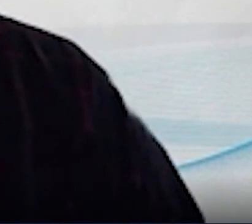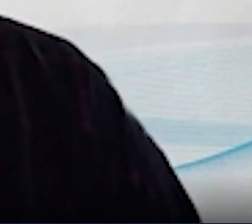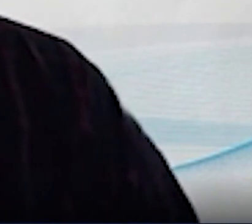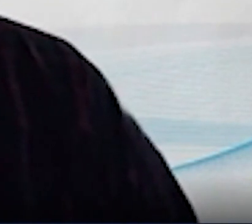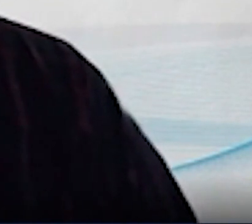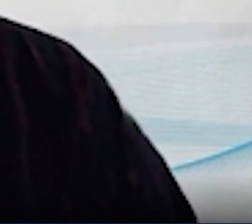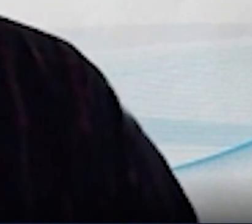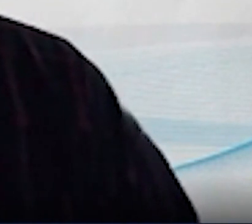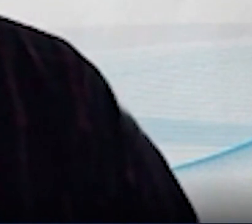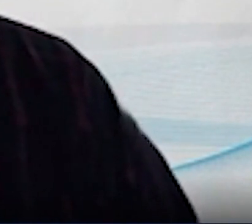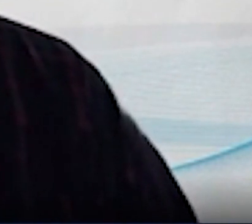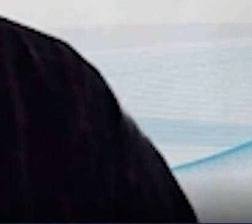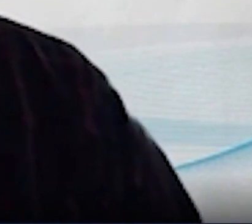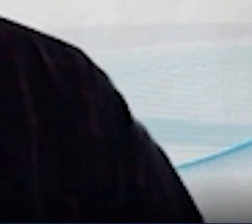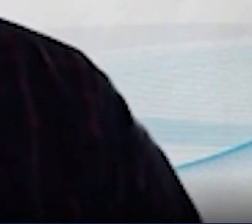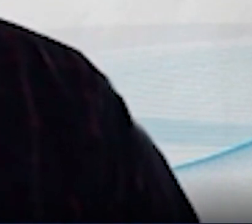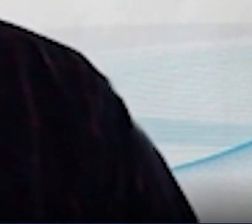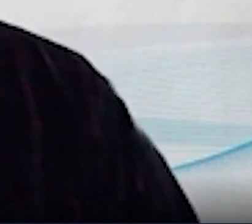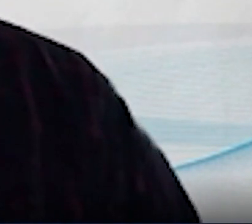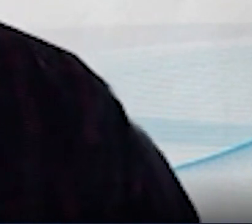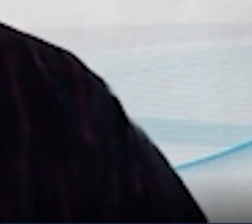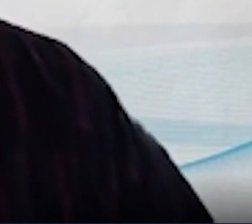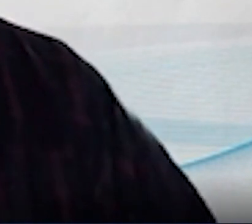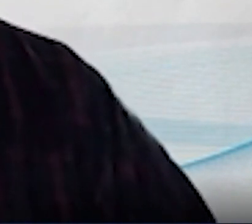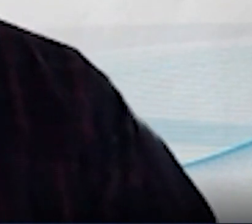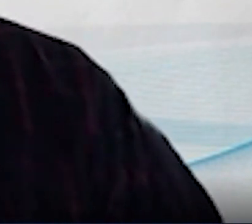como devemos fazer, tá bom?